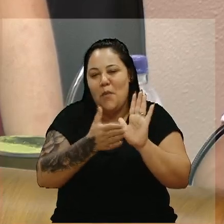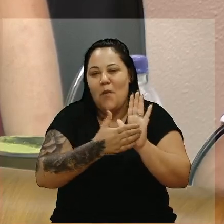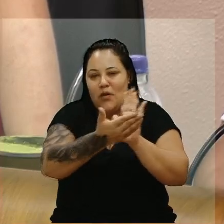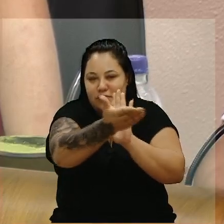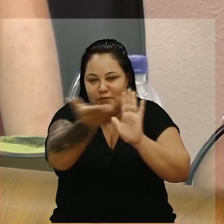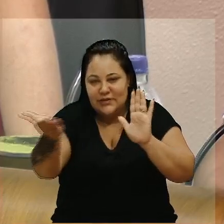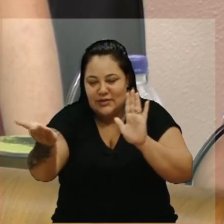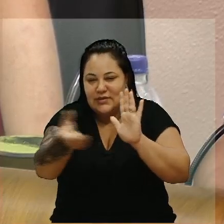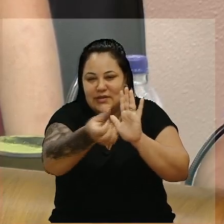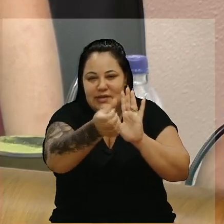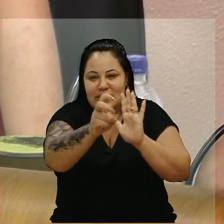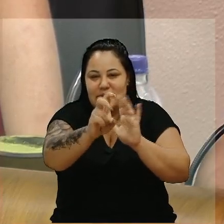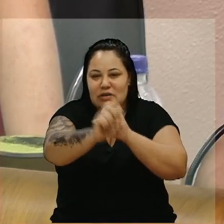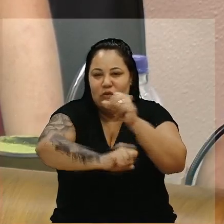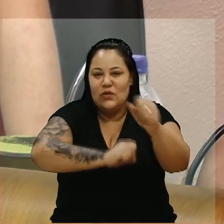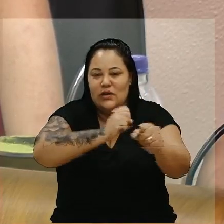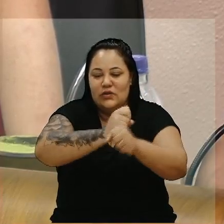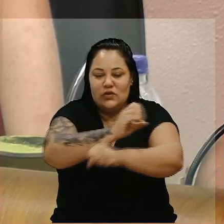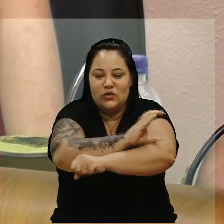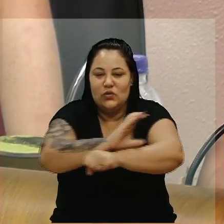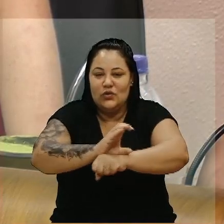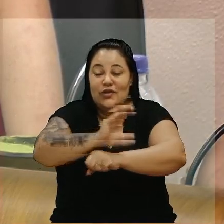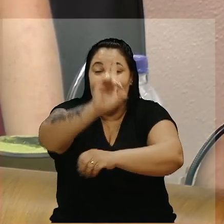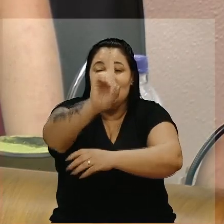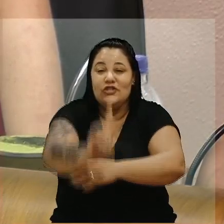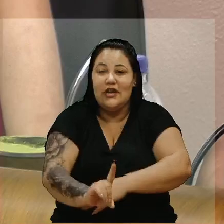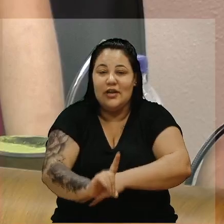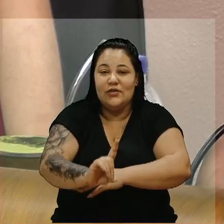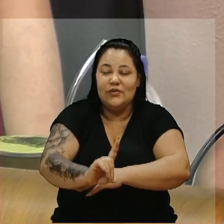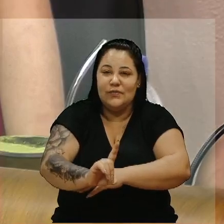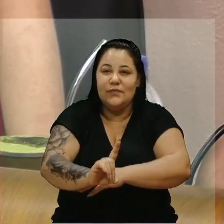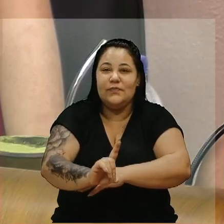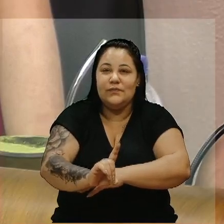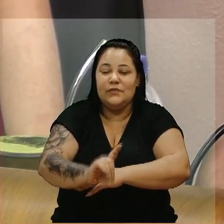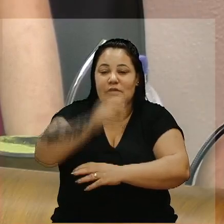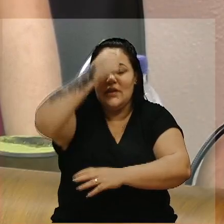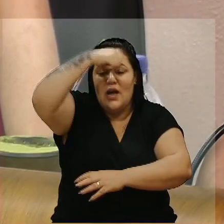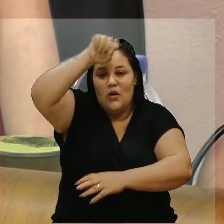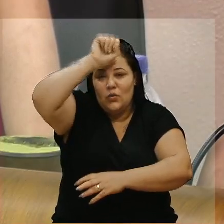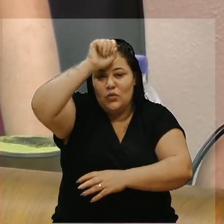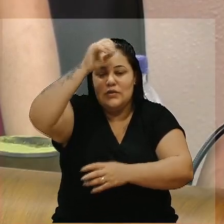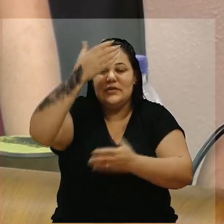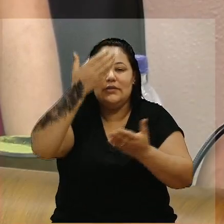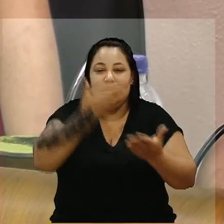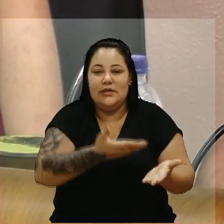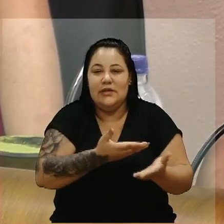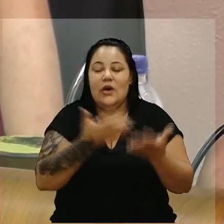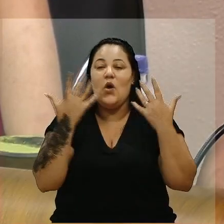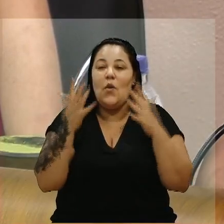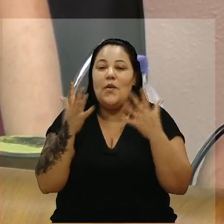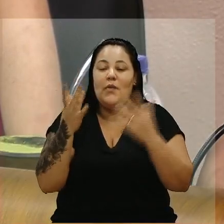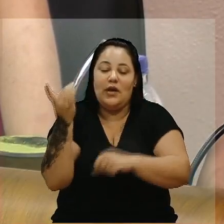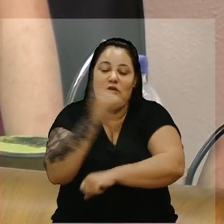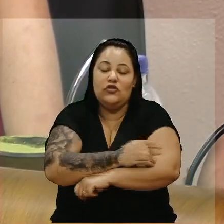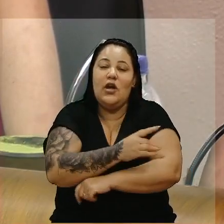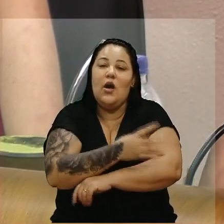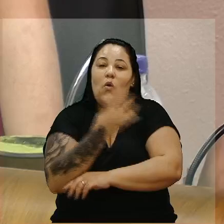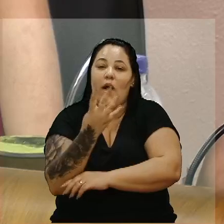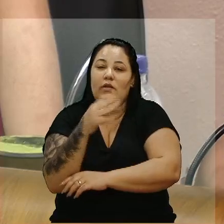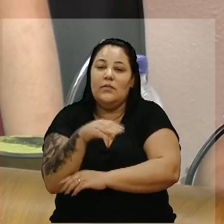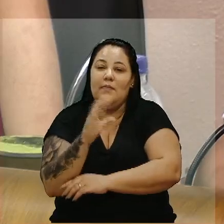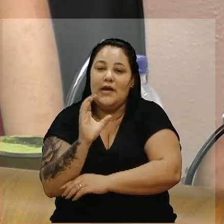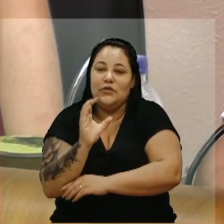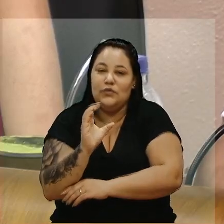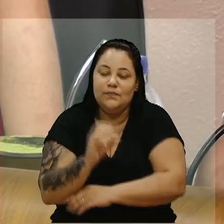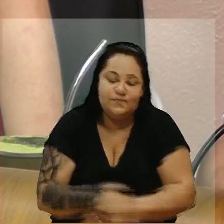pelos 65 anos do curso de Direito da Universidade de Caxias do Sul, comemorado no dia 4 de